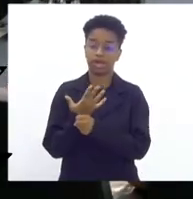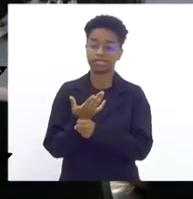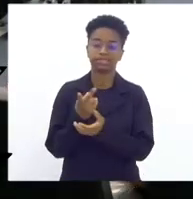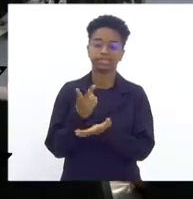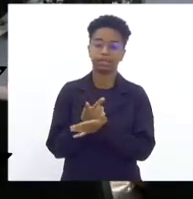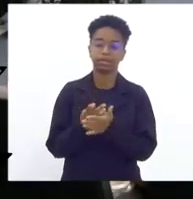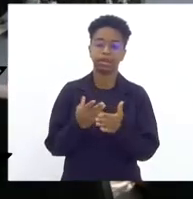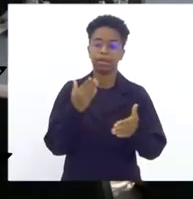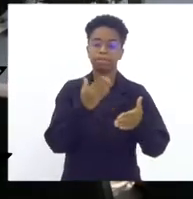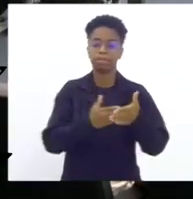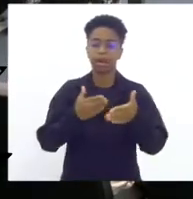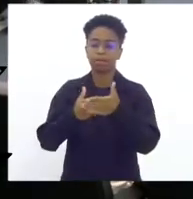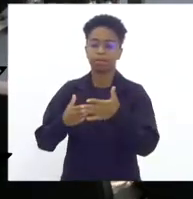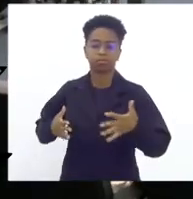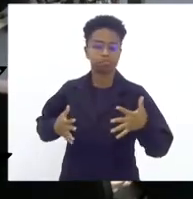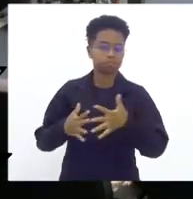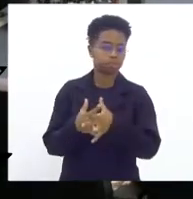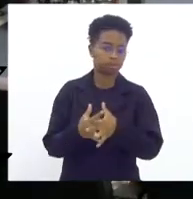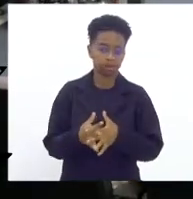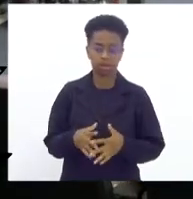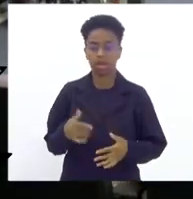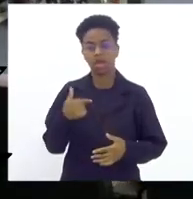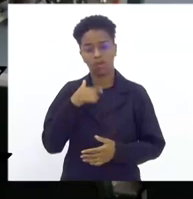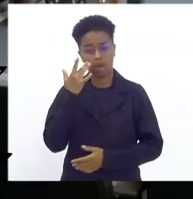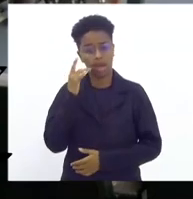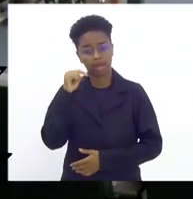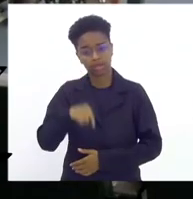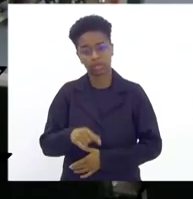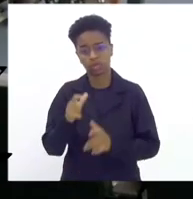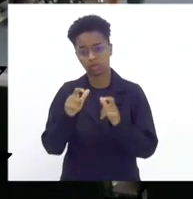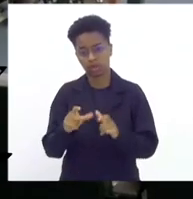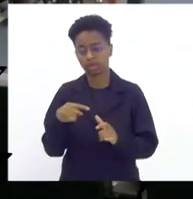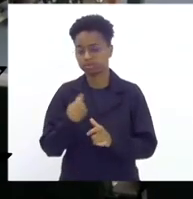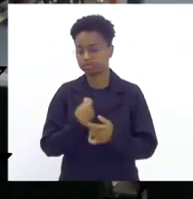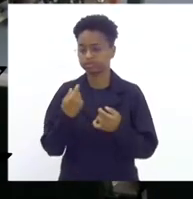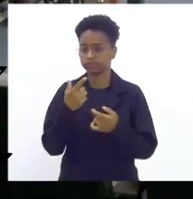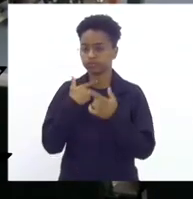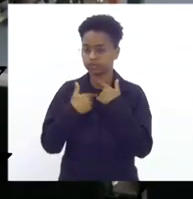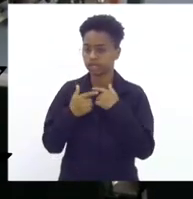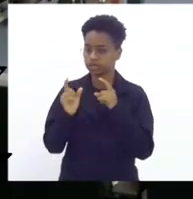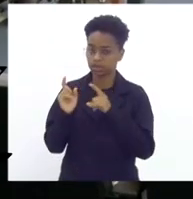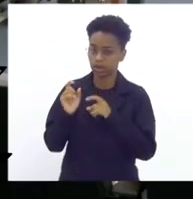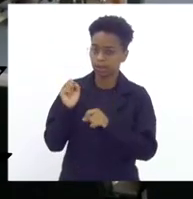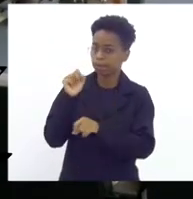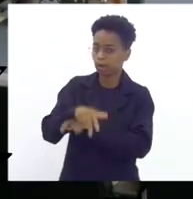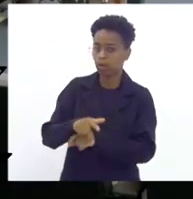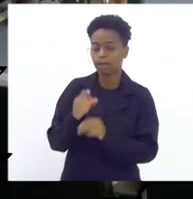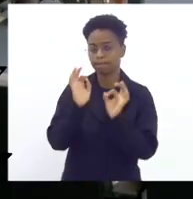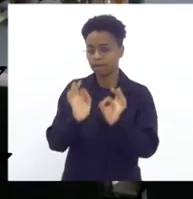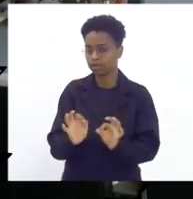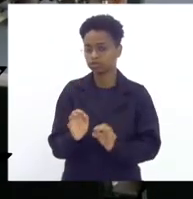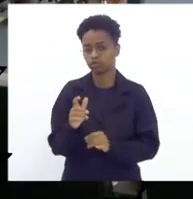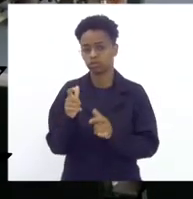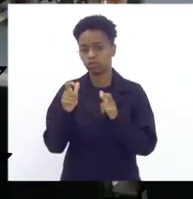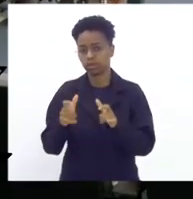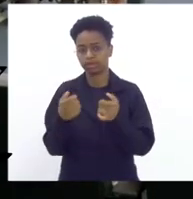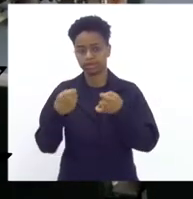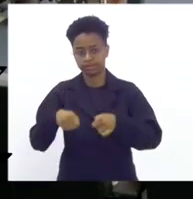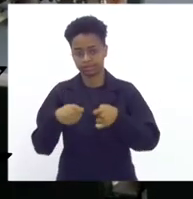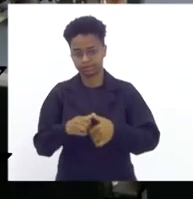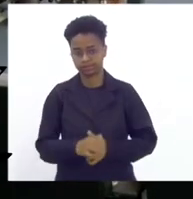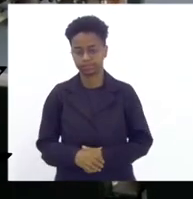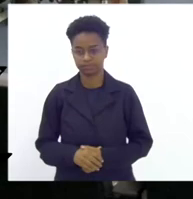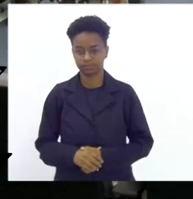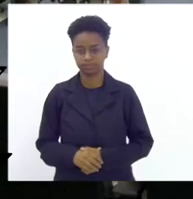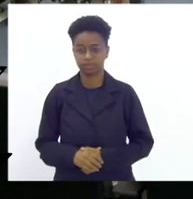sempre sempre eu acho que é esse espaço que a gente quer ocupar mesmo né esse espaço que é necessário é agora